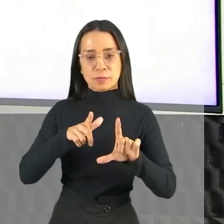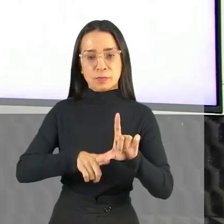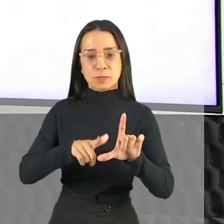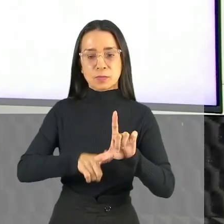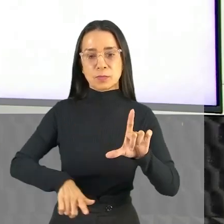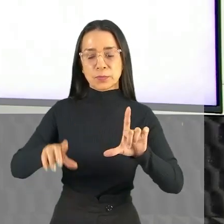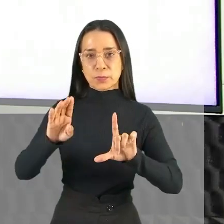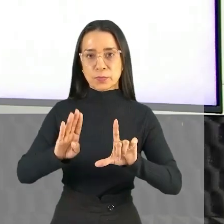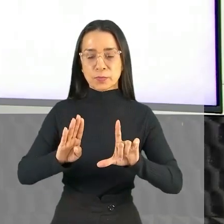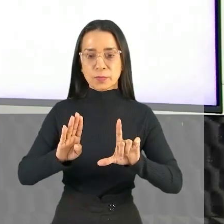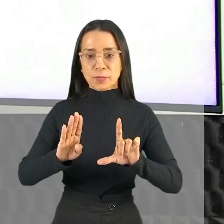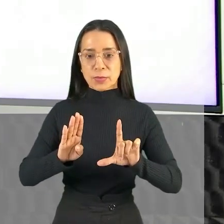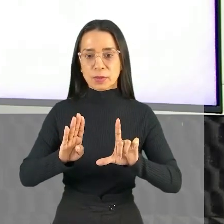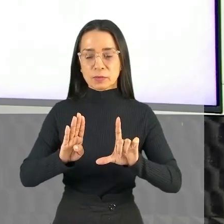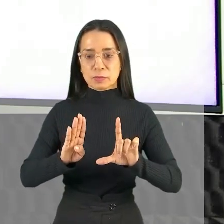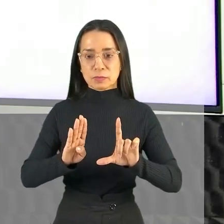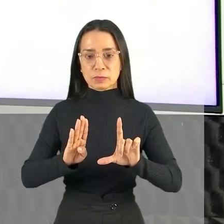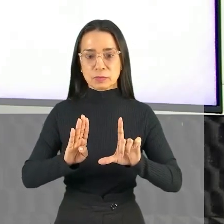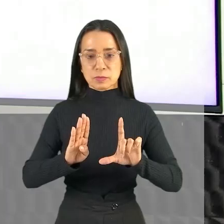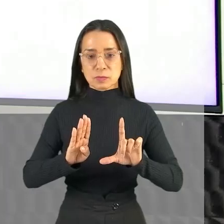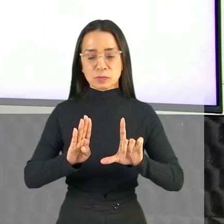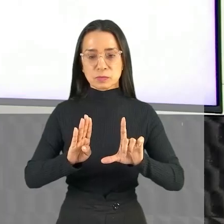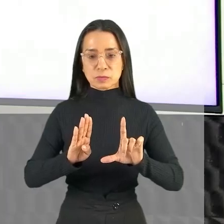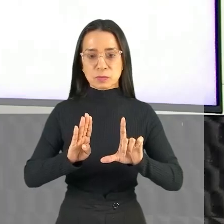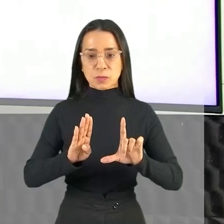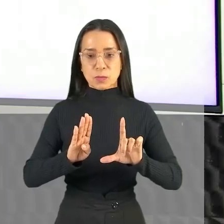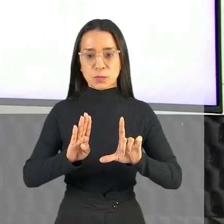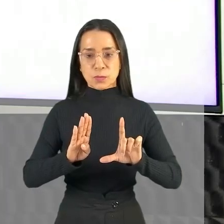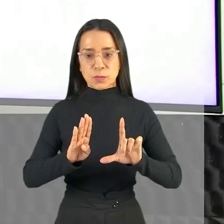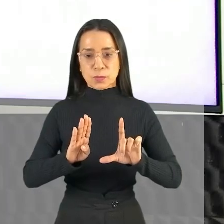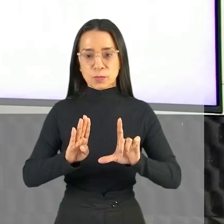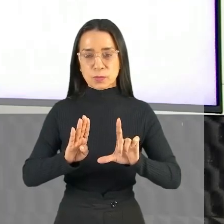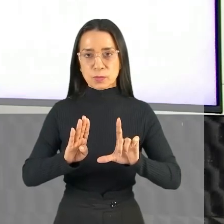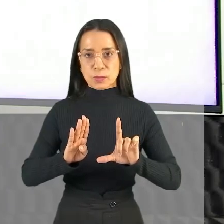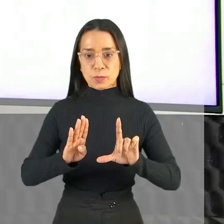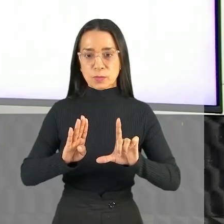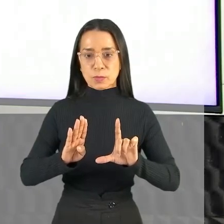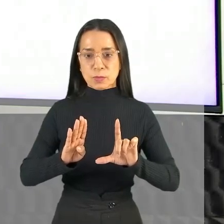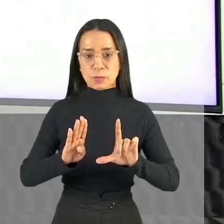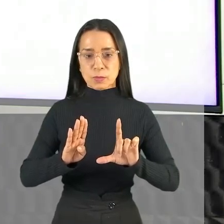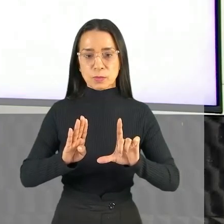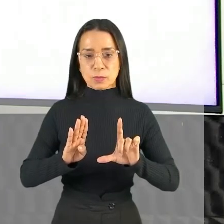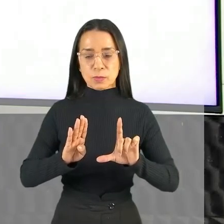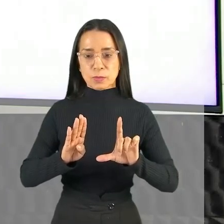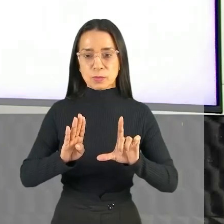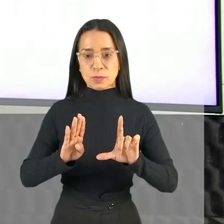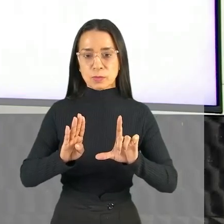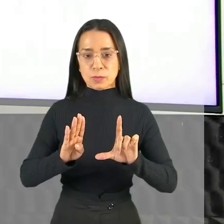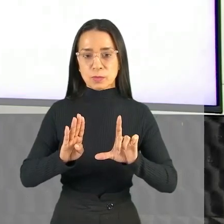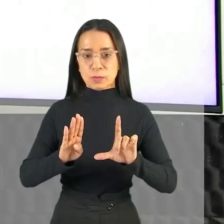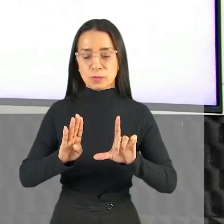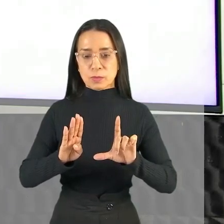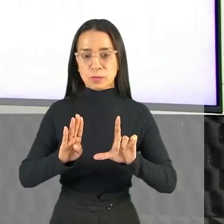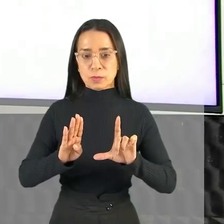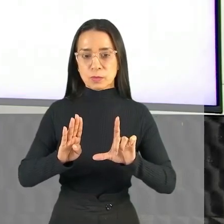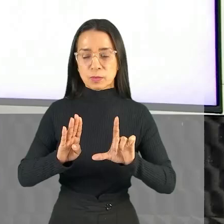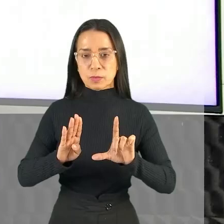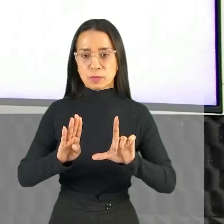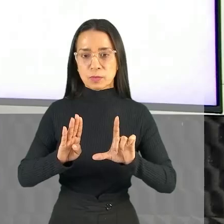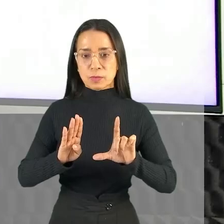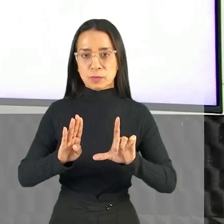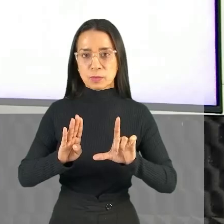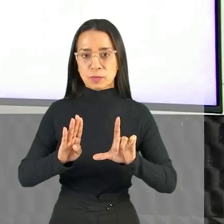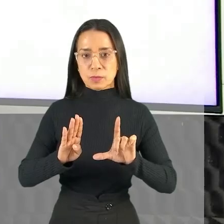Variações de temperatura e de precipitação pluviométrica são fatores decisivos na distribuição e na consequente transmissão